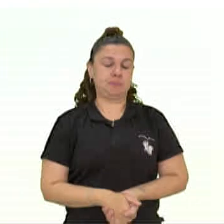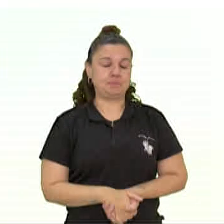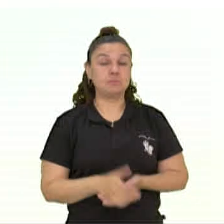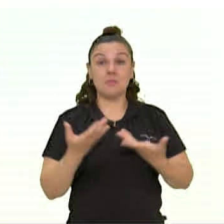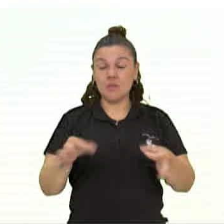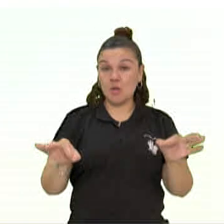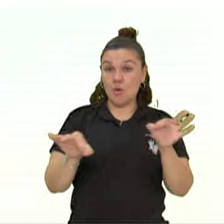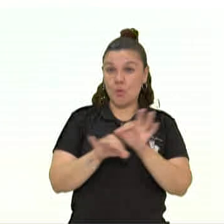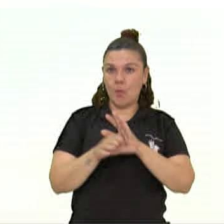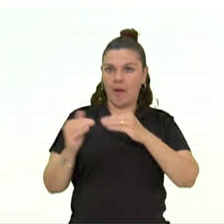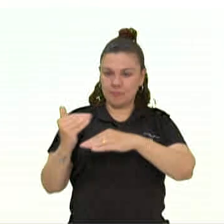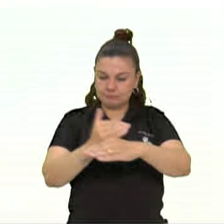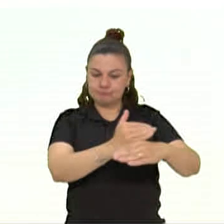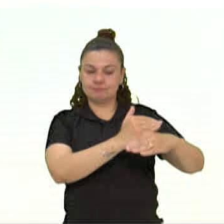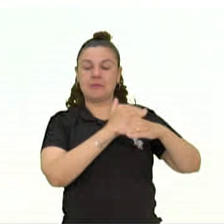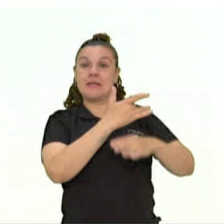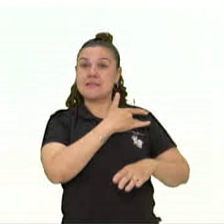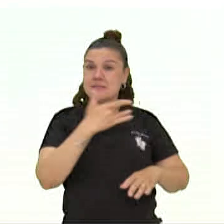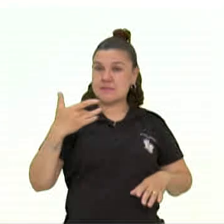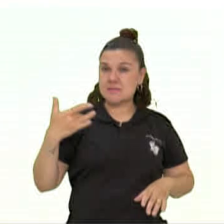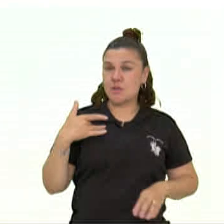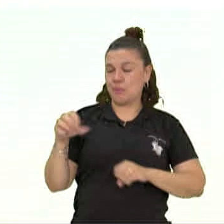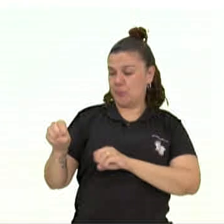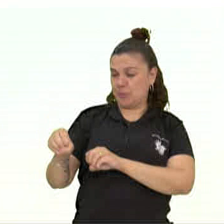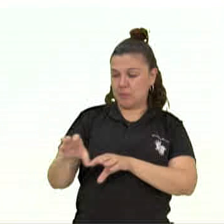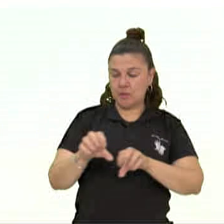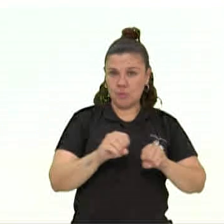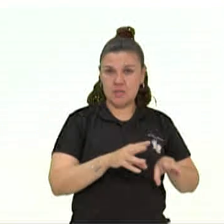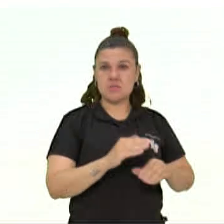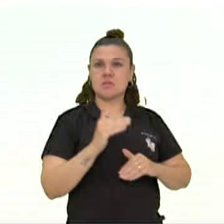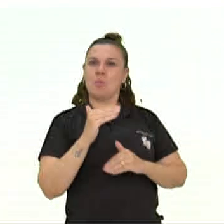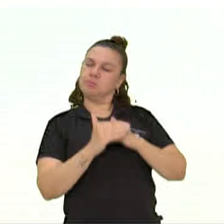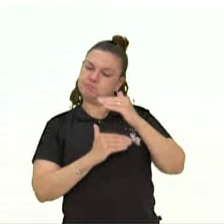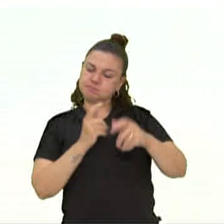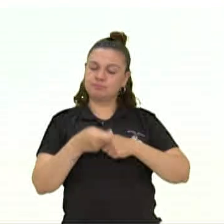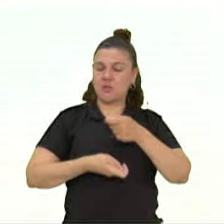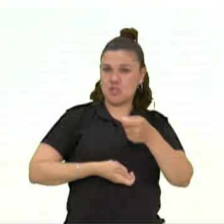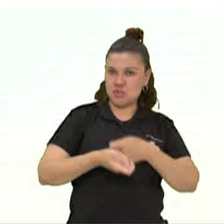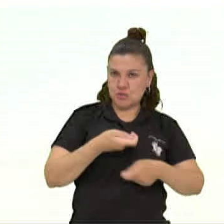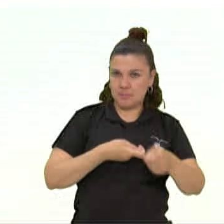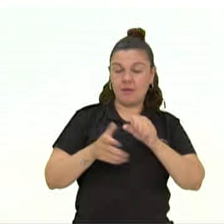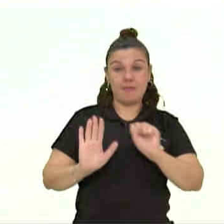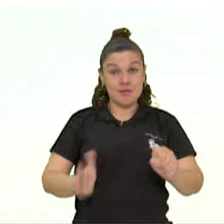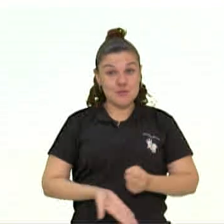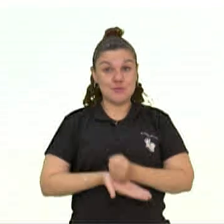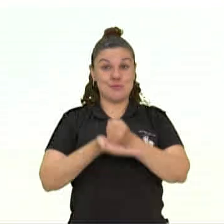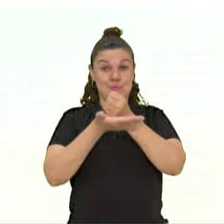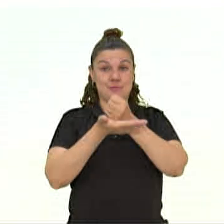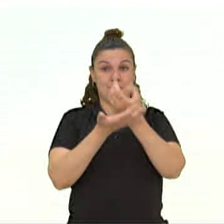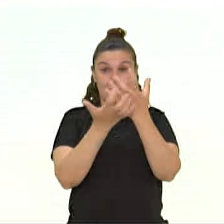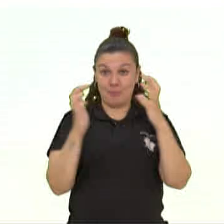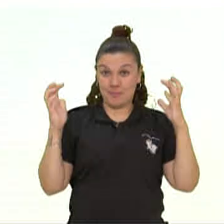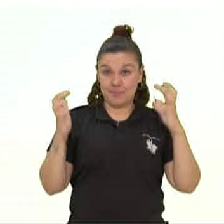seriam a equidade, né, o oferecimento de saúde, educação, crescimento econômico, sustentabilidade.